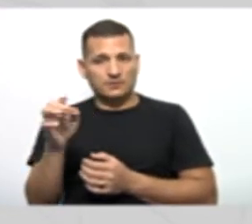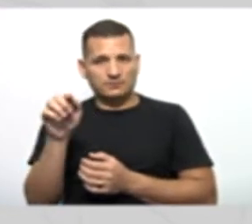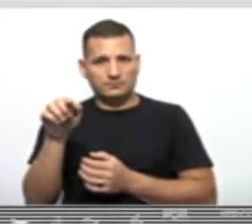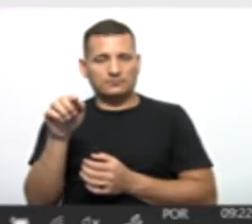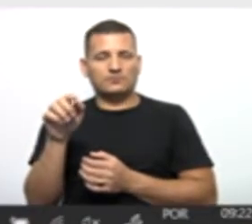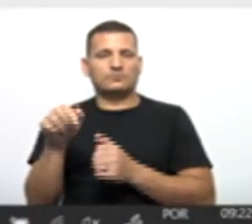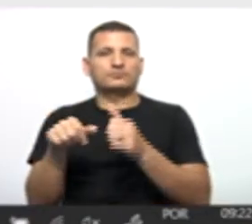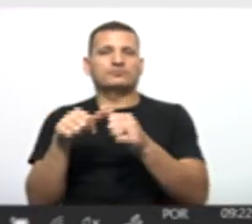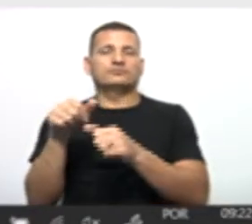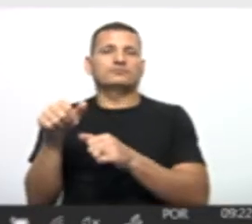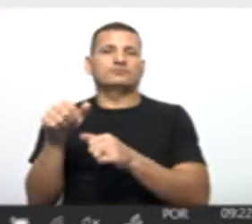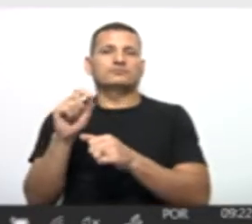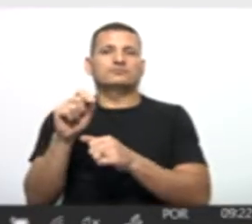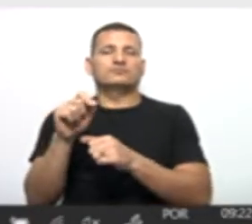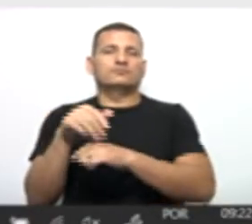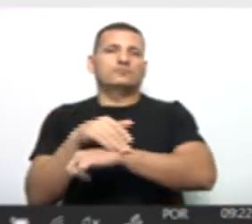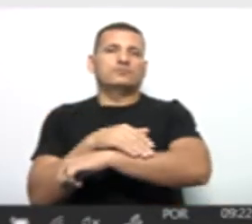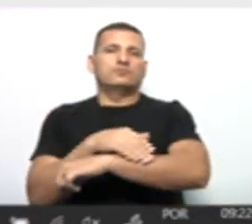vamos lá.